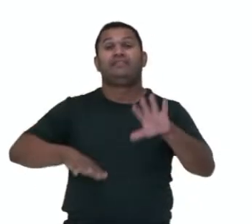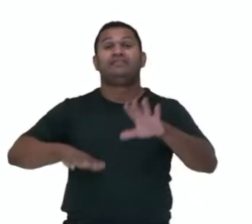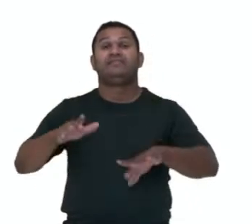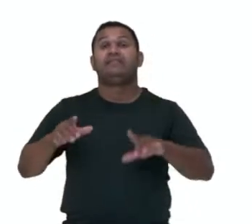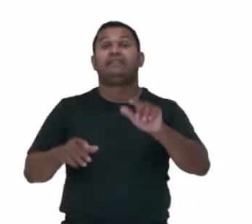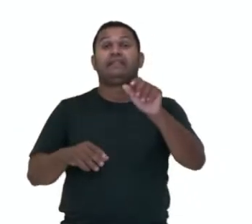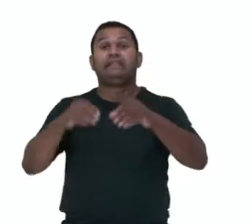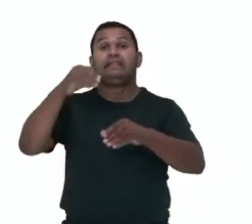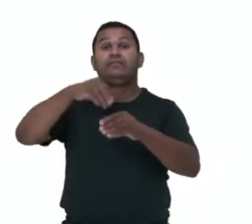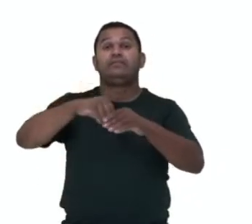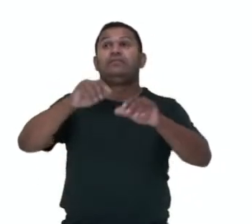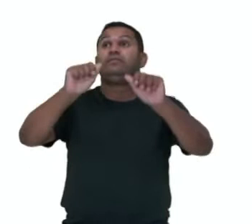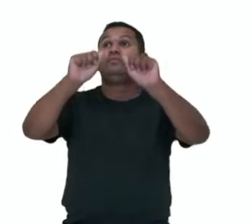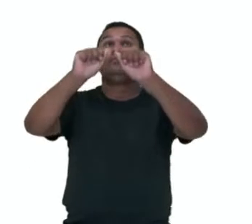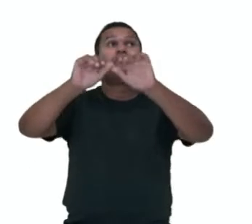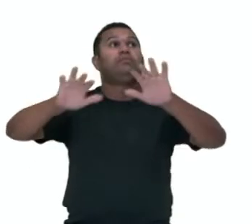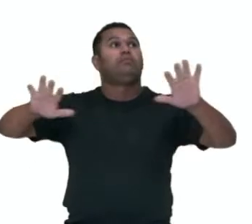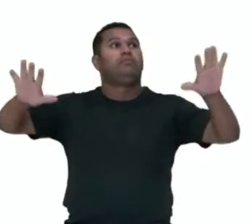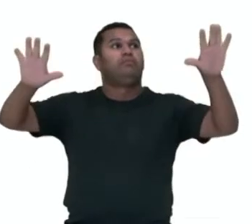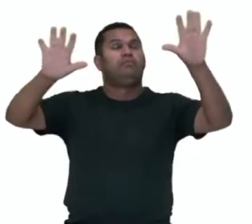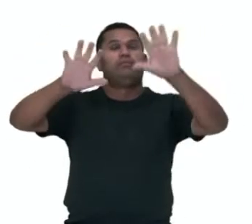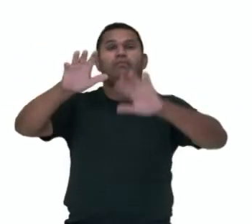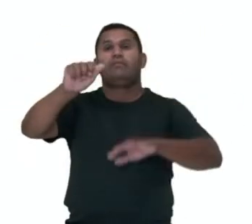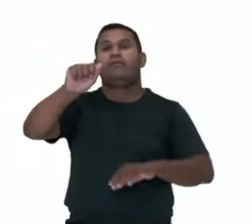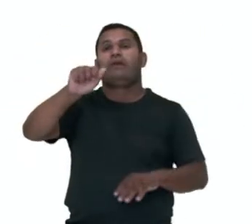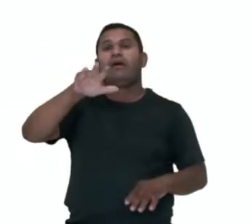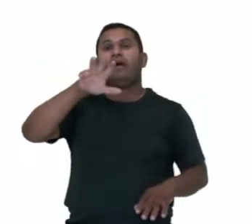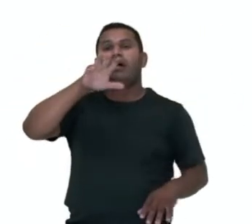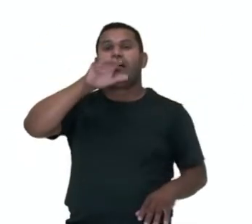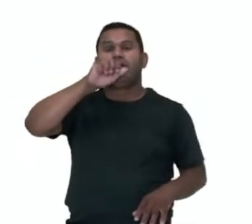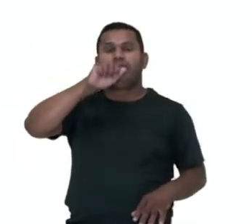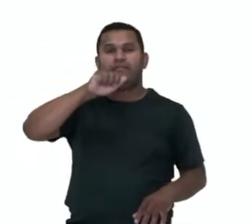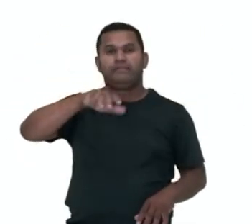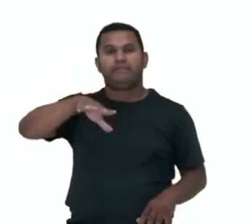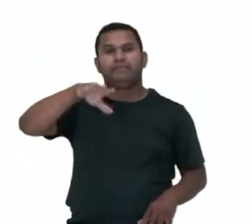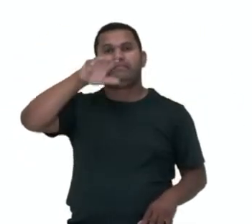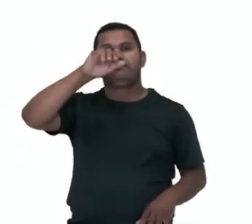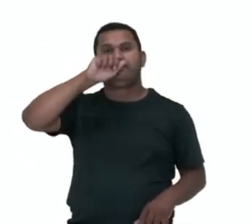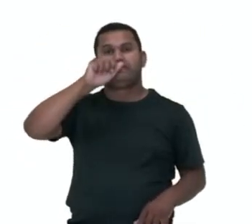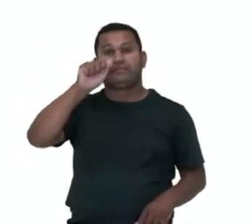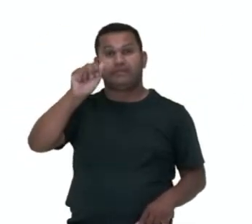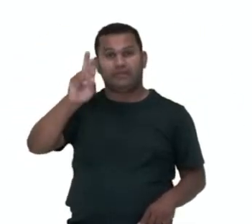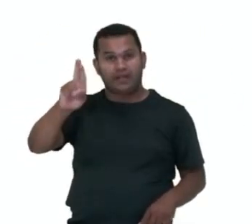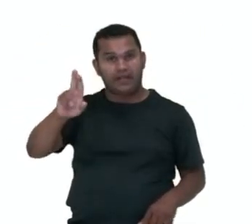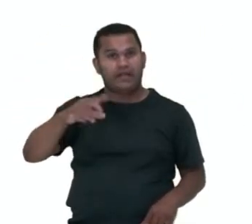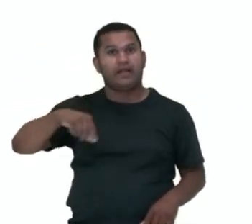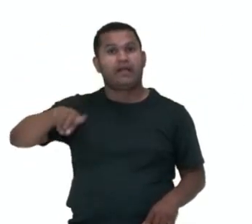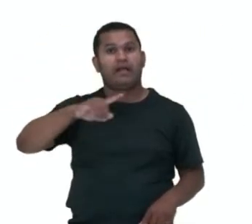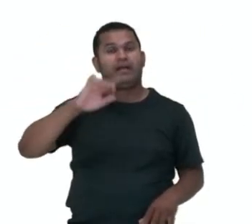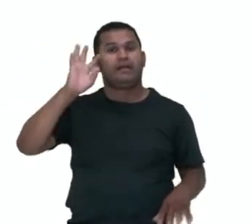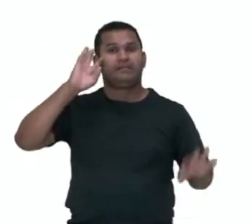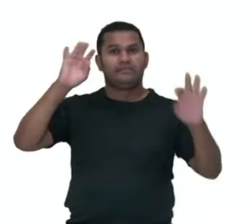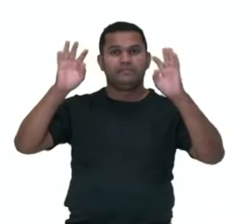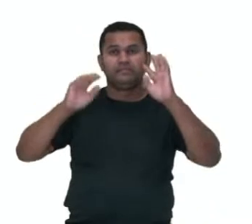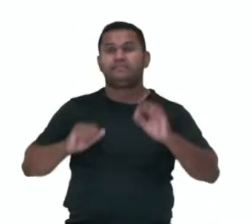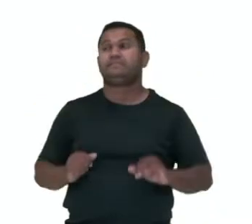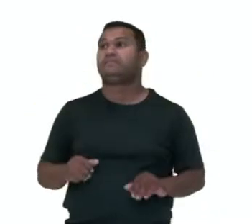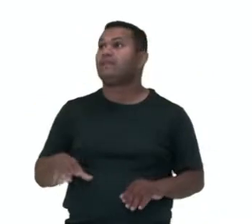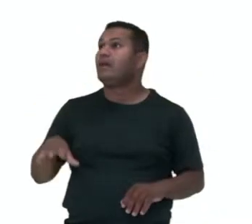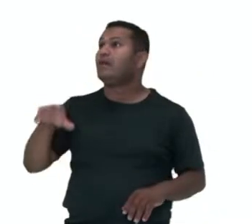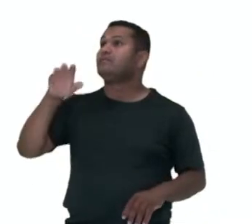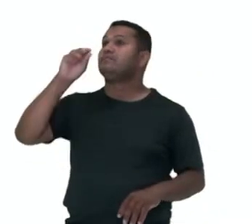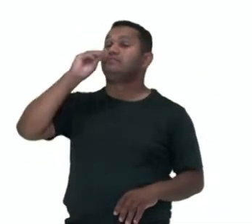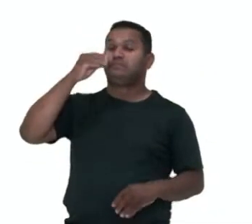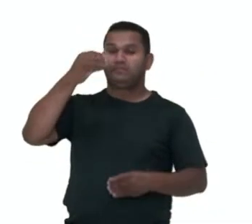que podem causar doenças, né? A própria poluição atmosférica proveniente das indústrias, dos automóveis, das